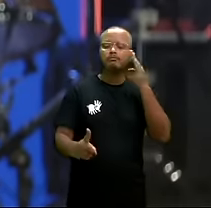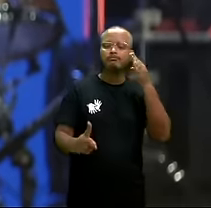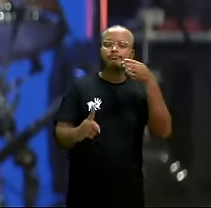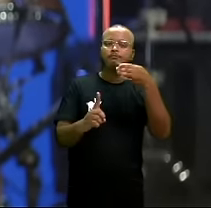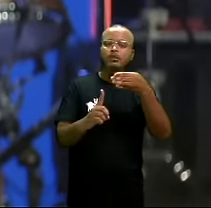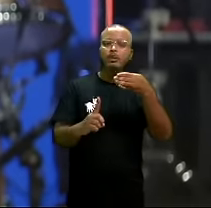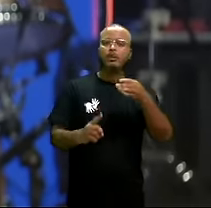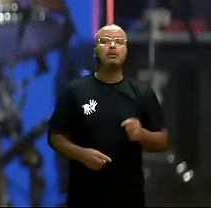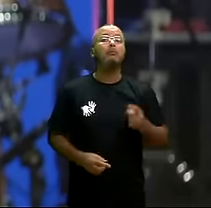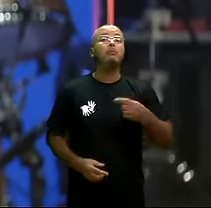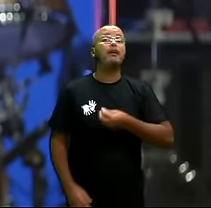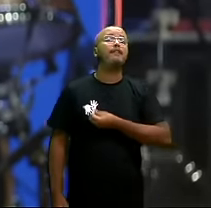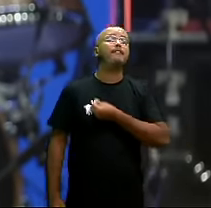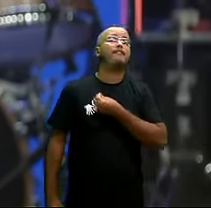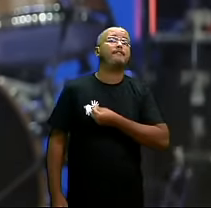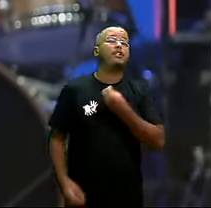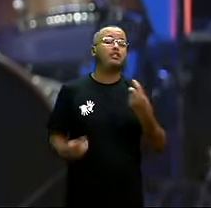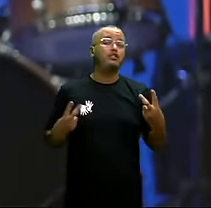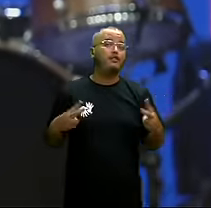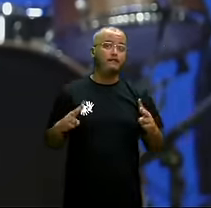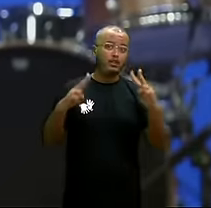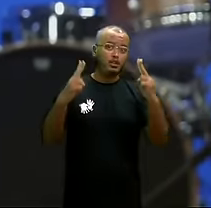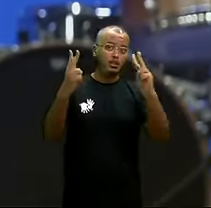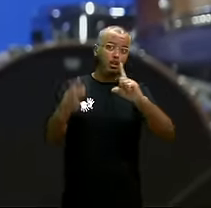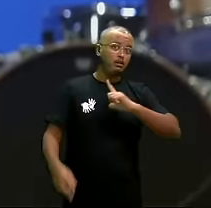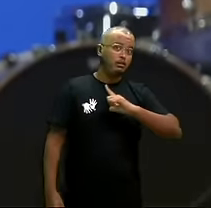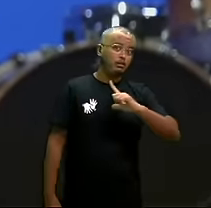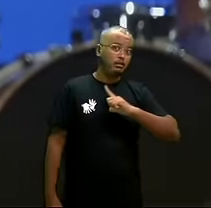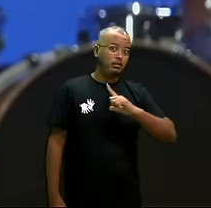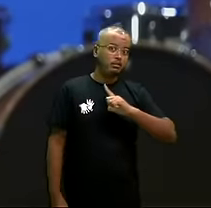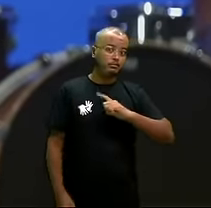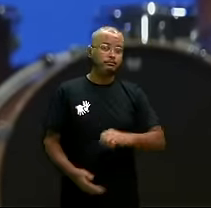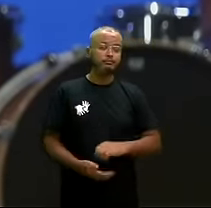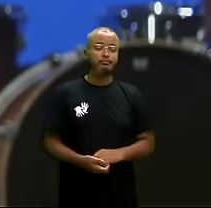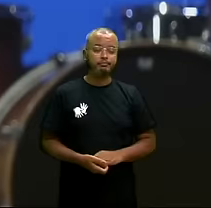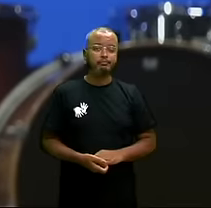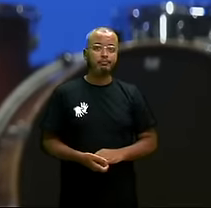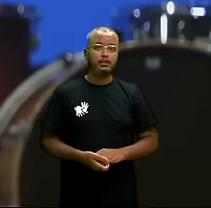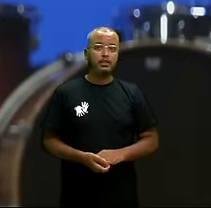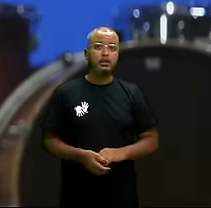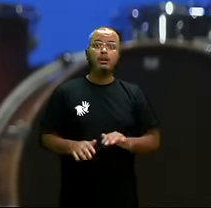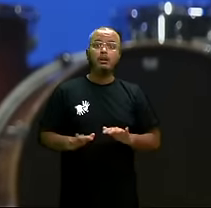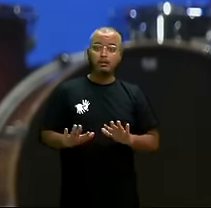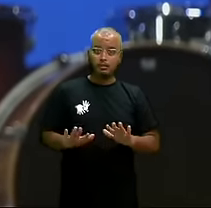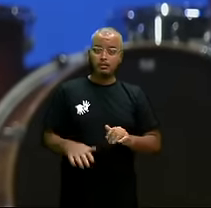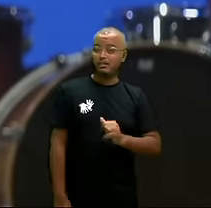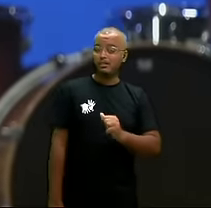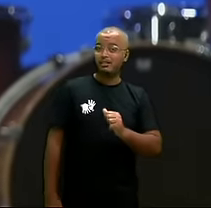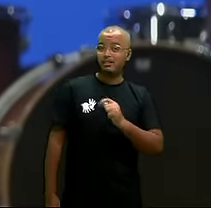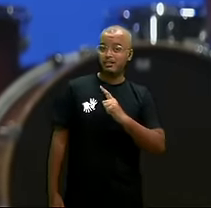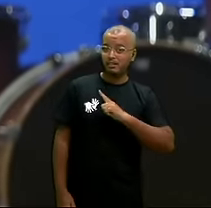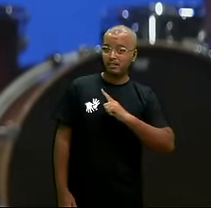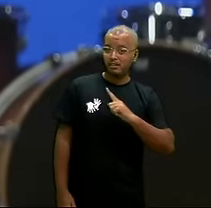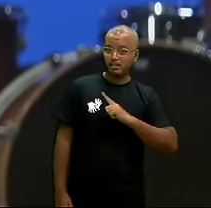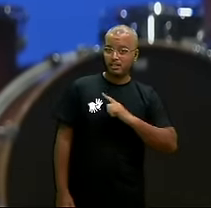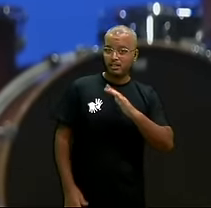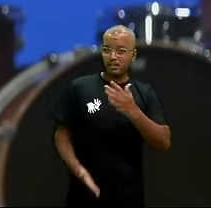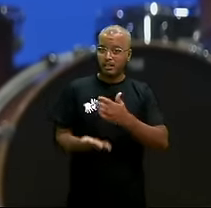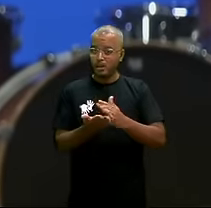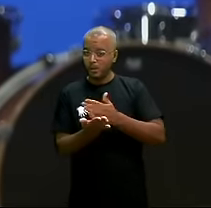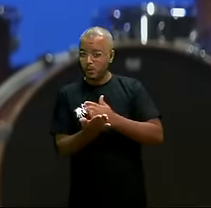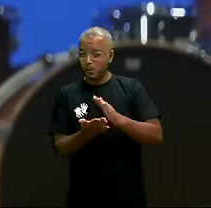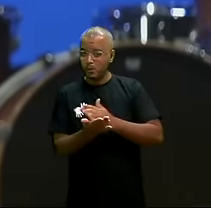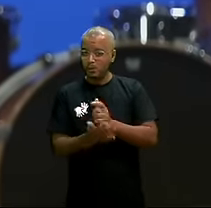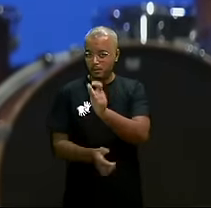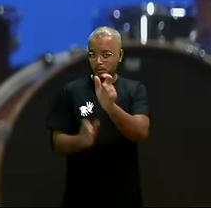que eu estou dizendo. Tem gente que vai aceitar Jesus, vai para o céu e não vai viver como vitorioso na terra. Quem está entendendo o que eu estou